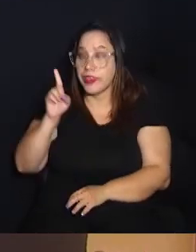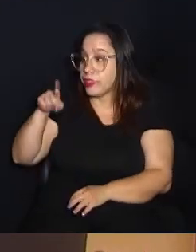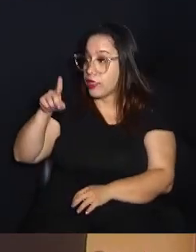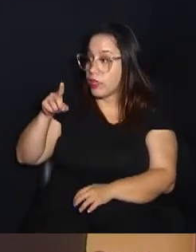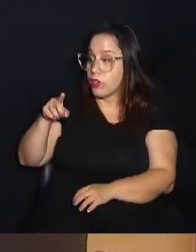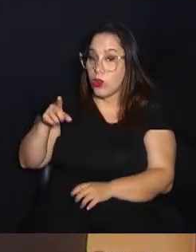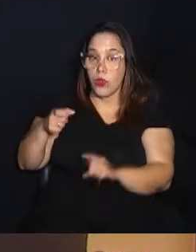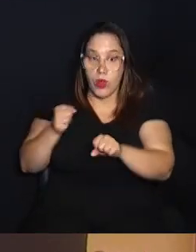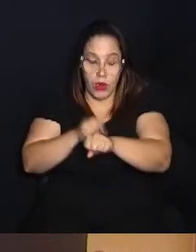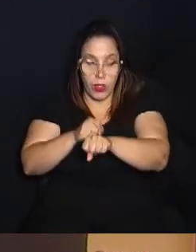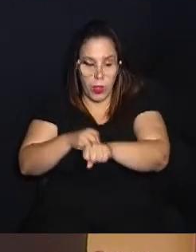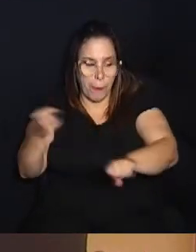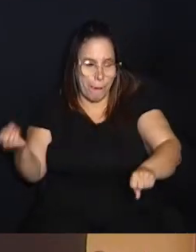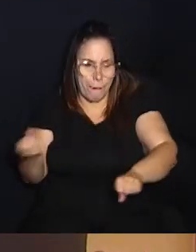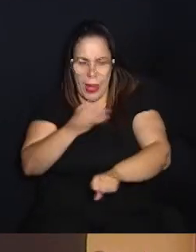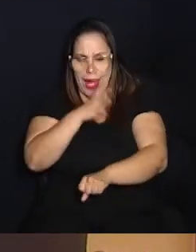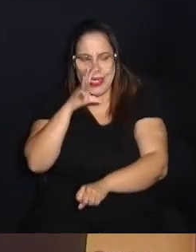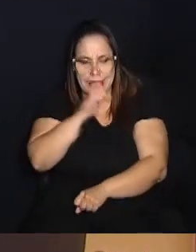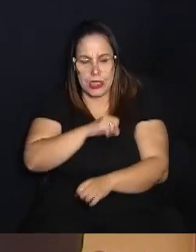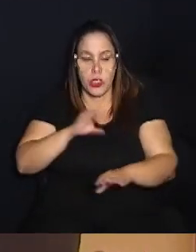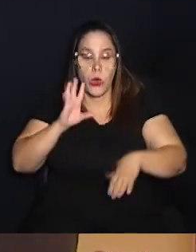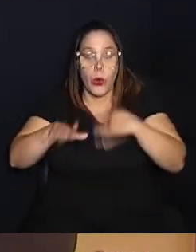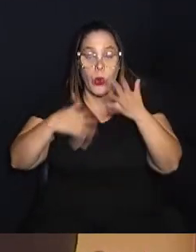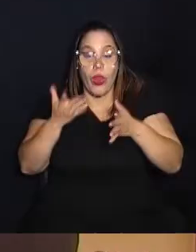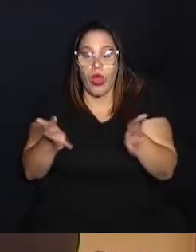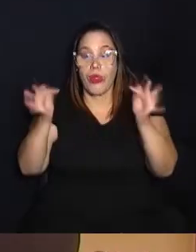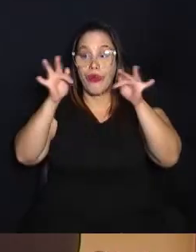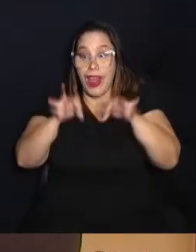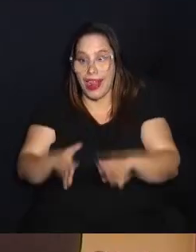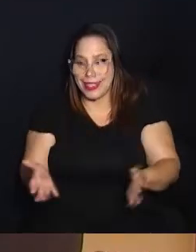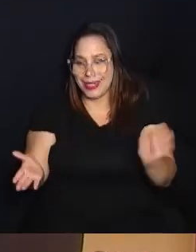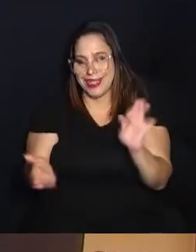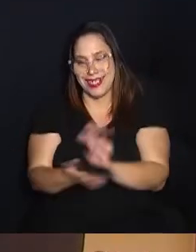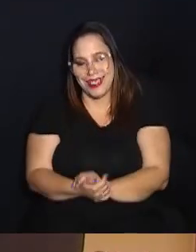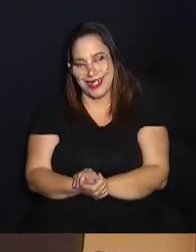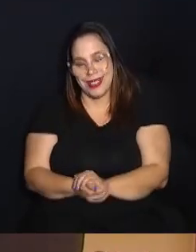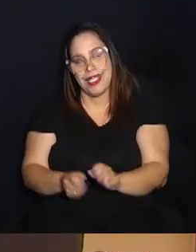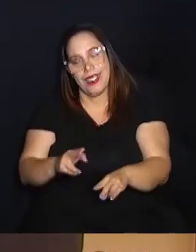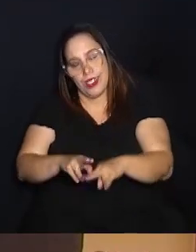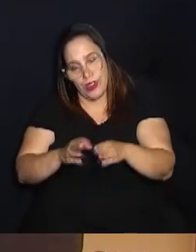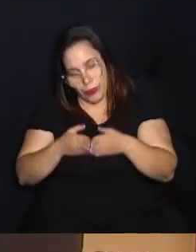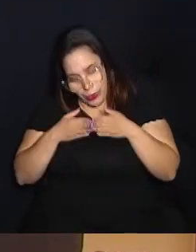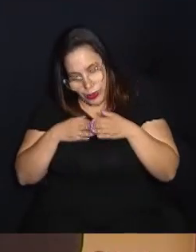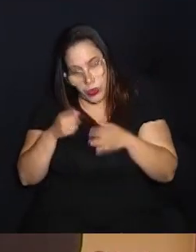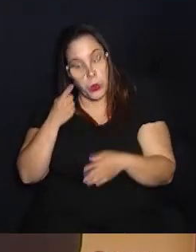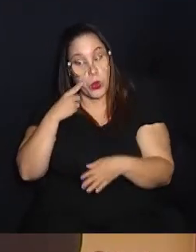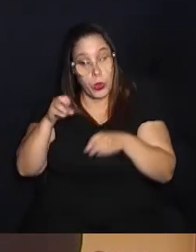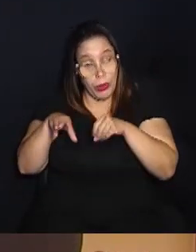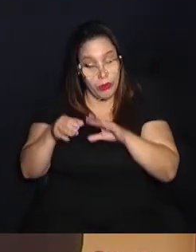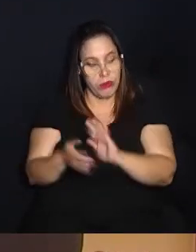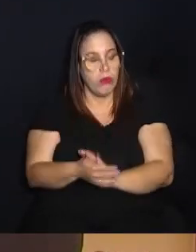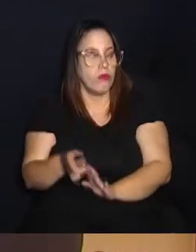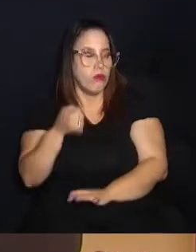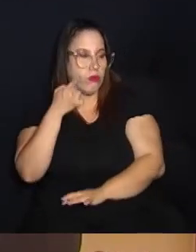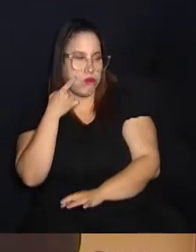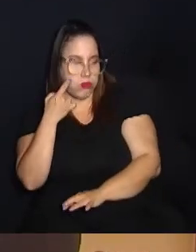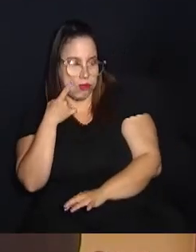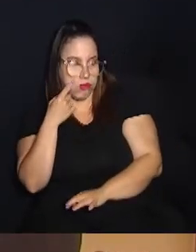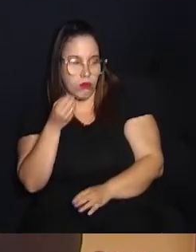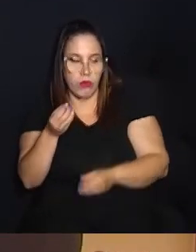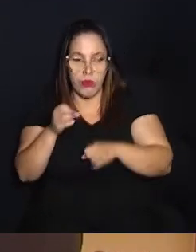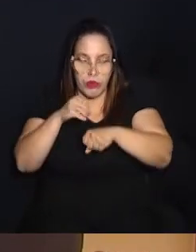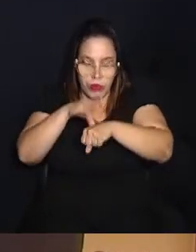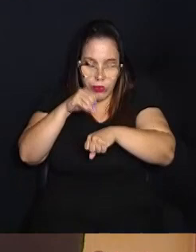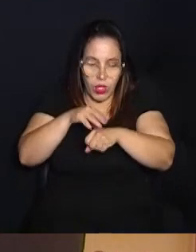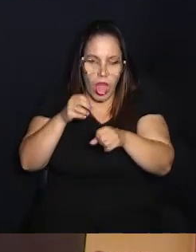Bom, é isso aí, o nosso tempo passou rapidinho, Nima. Quais são suas considerações finais aí, por favor, aqui no De Olho na Educação? Olha,